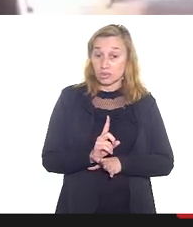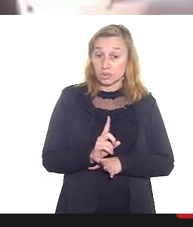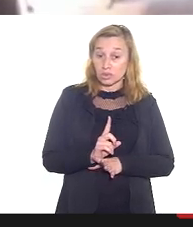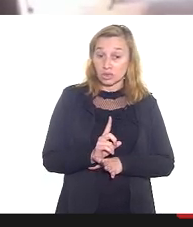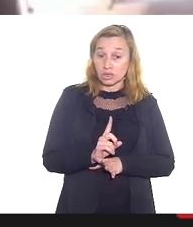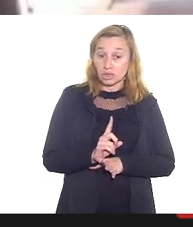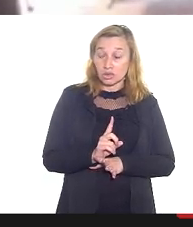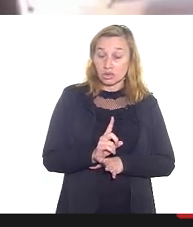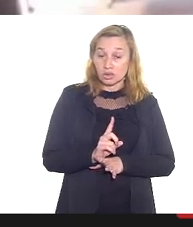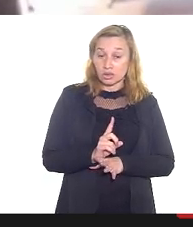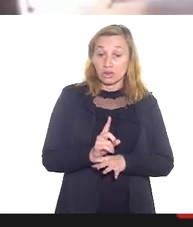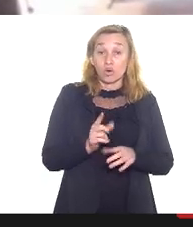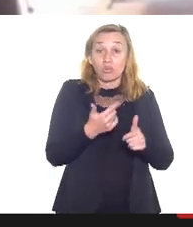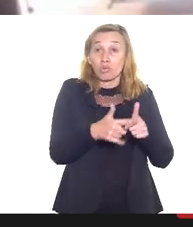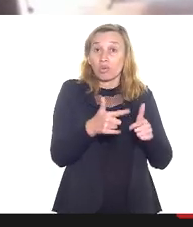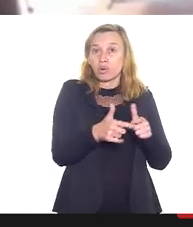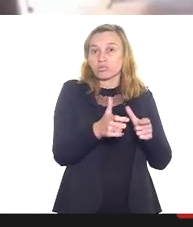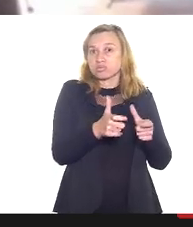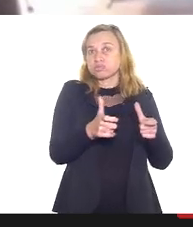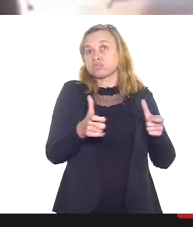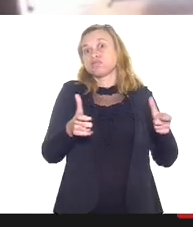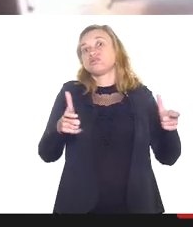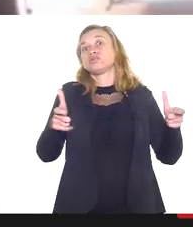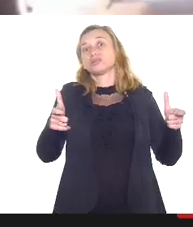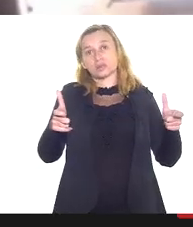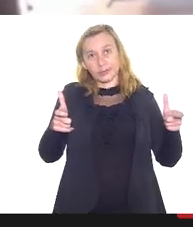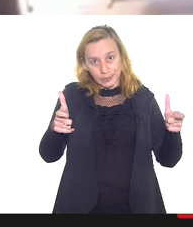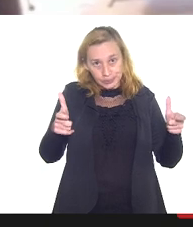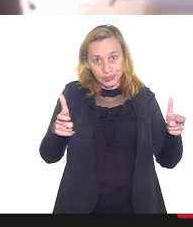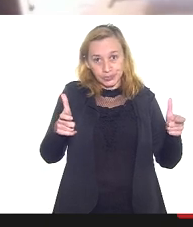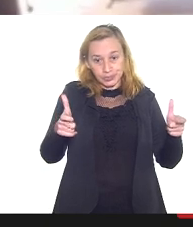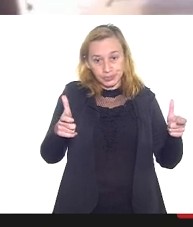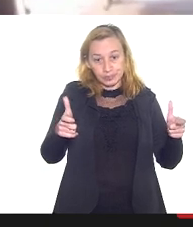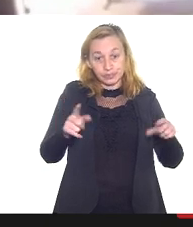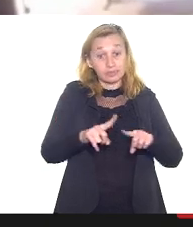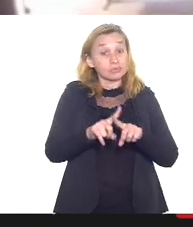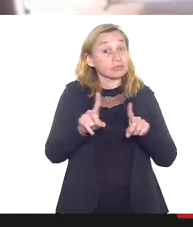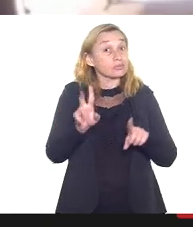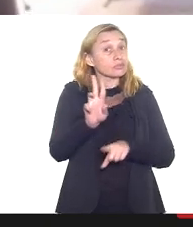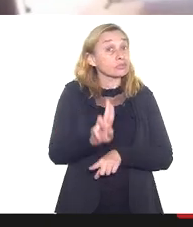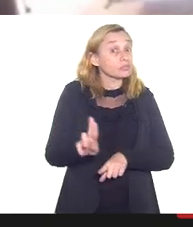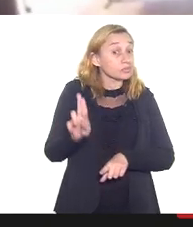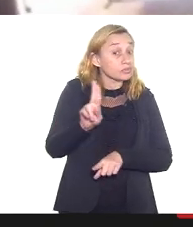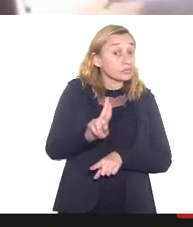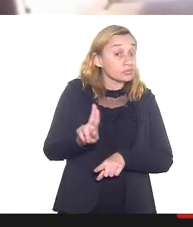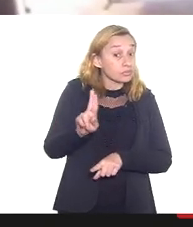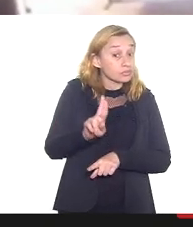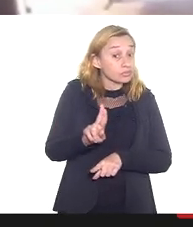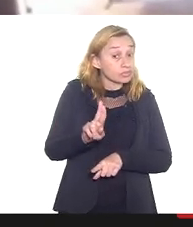conta a complexidade do problema, mas que se utiliza